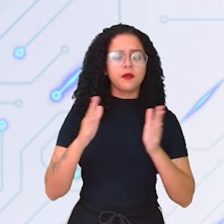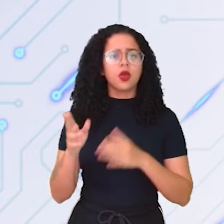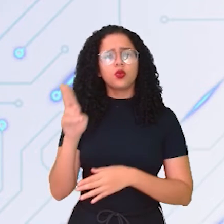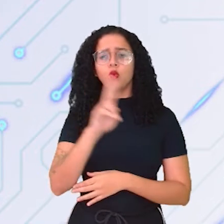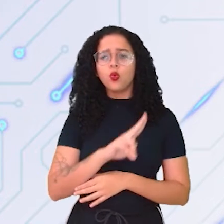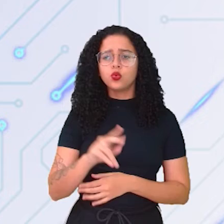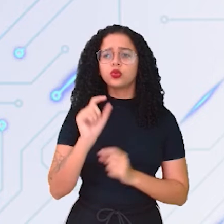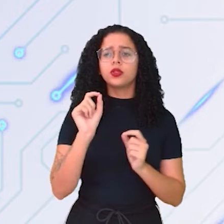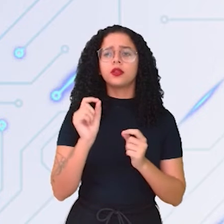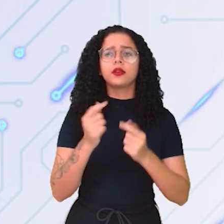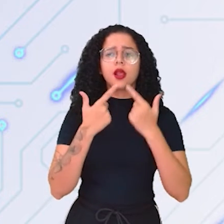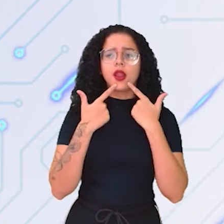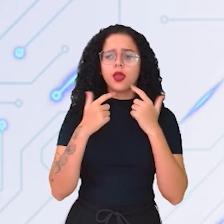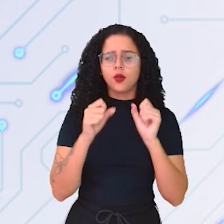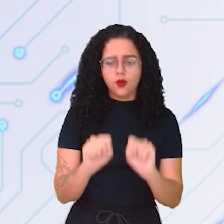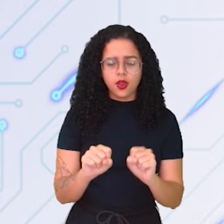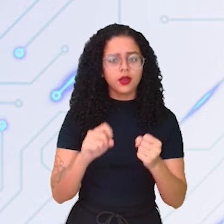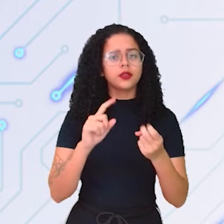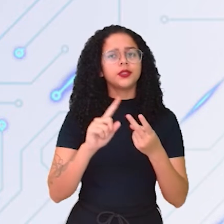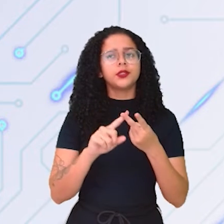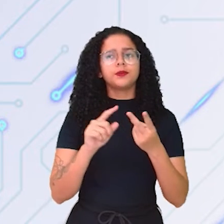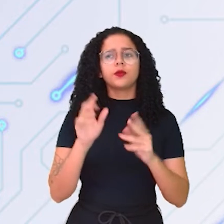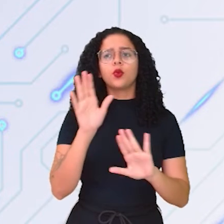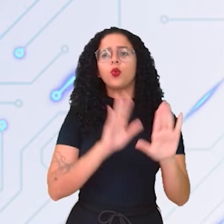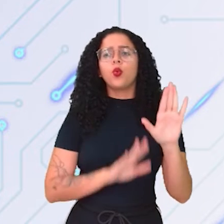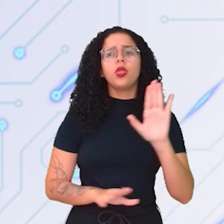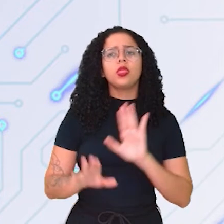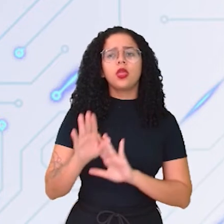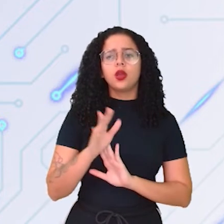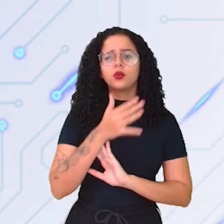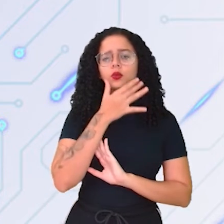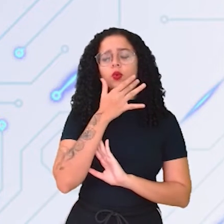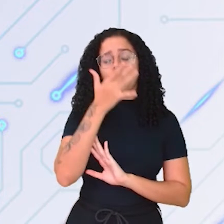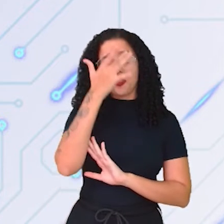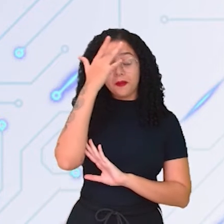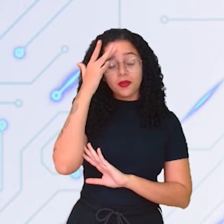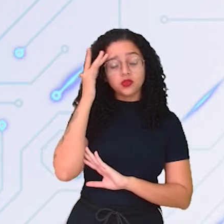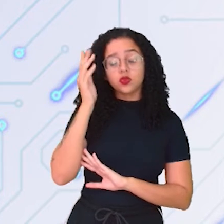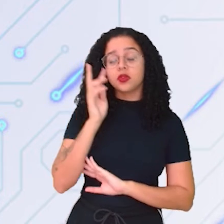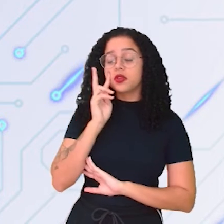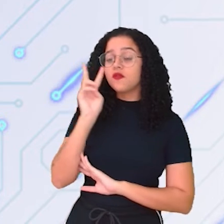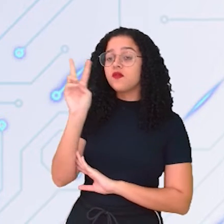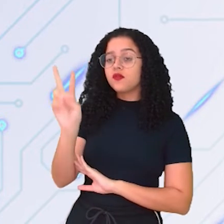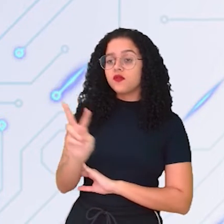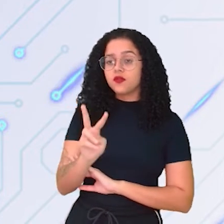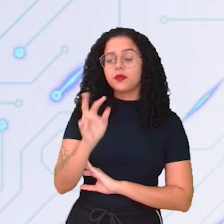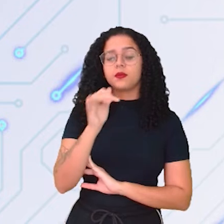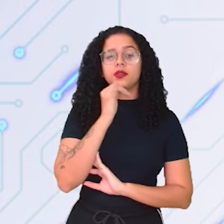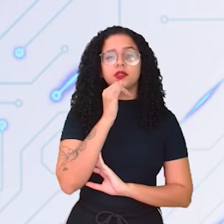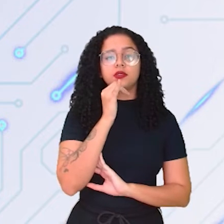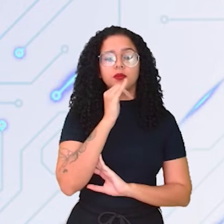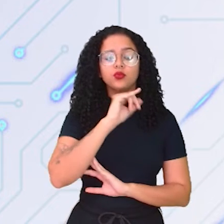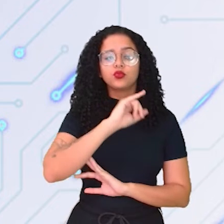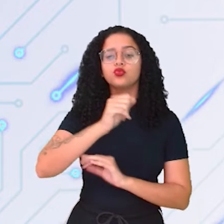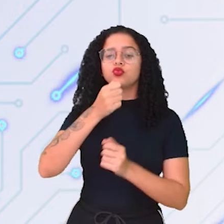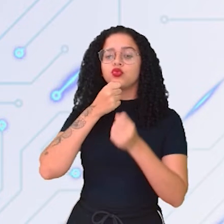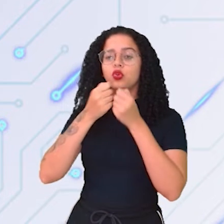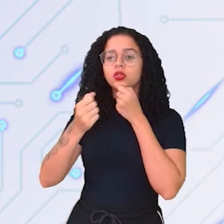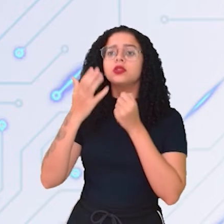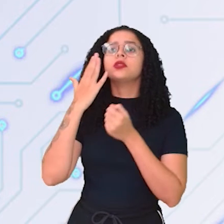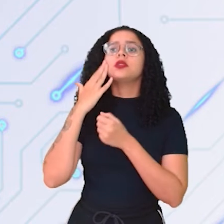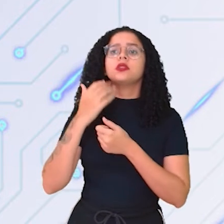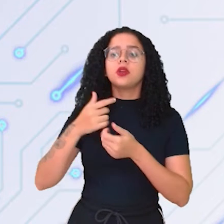da linguagem, há um cuidado com o consumidor do conteúdo, ou seja, o Jornal do Comércio sabe que quem vai